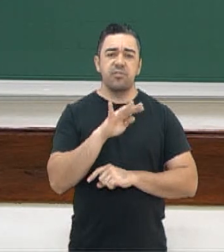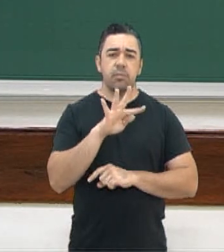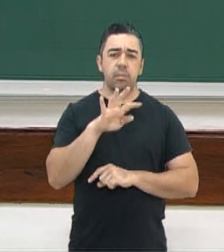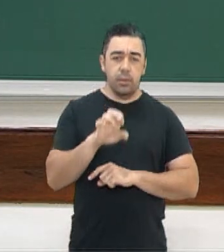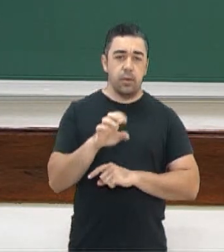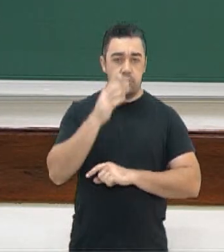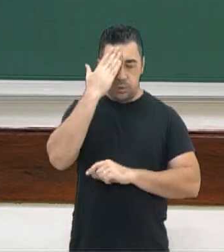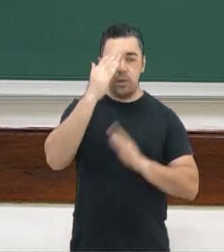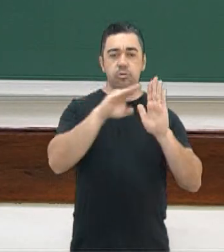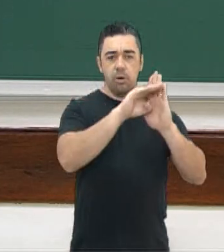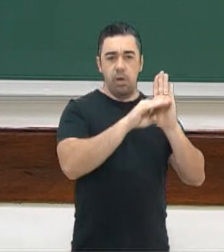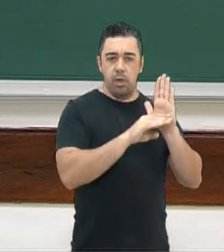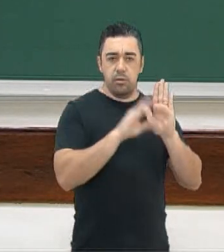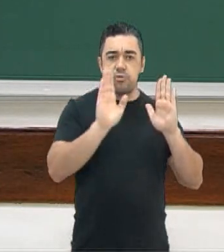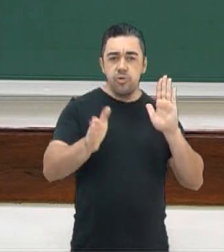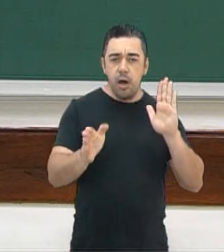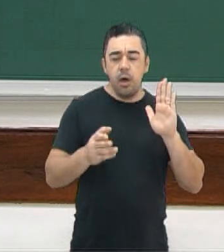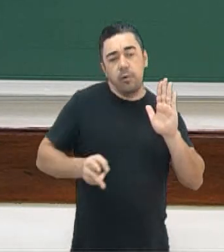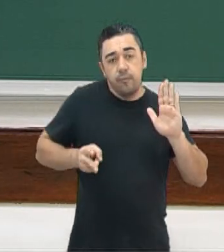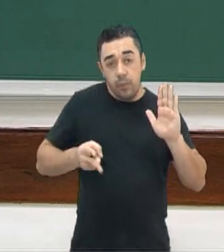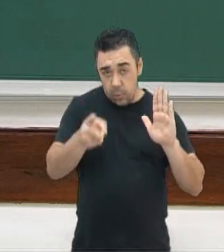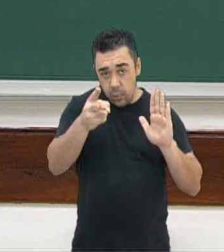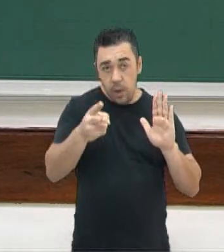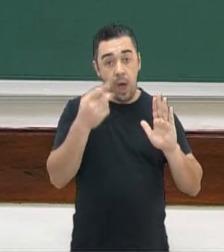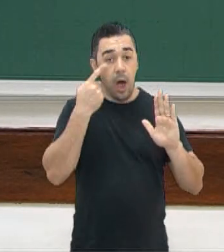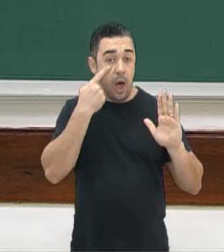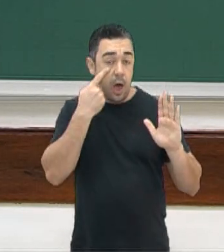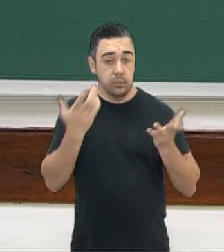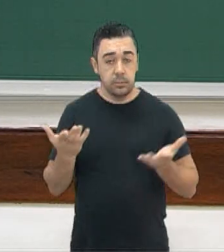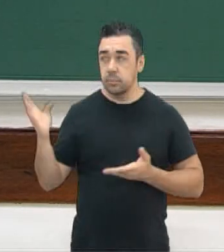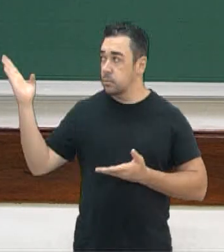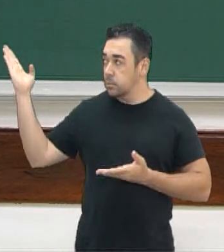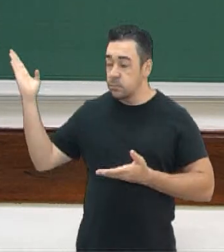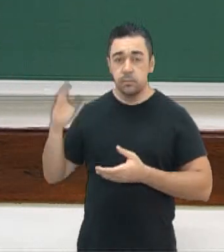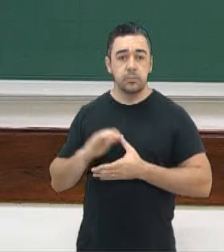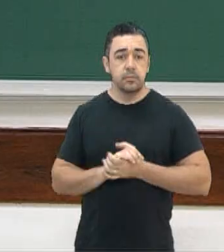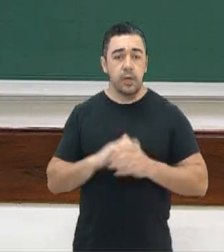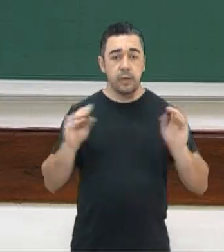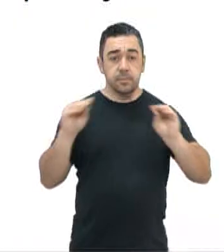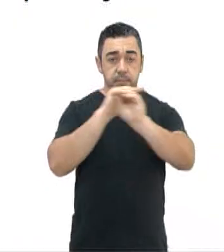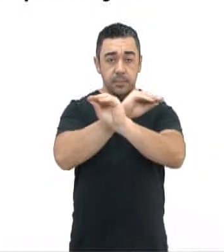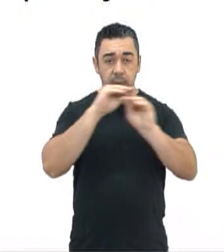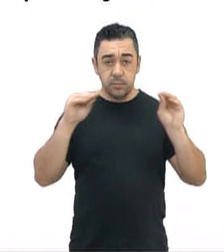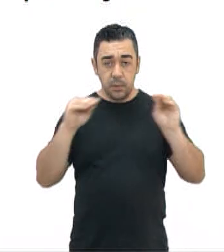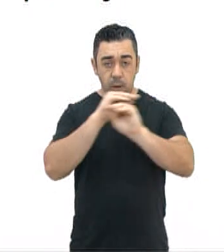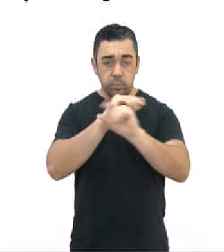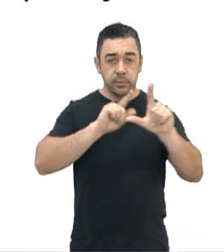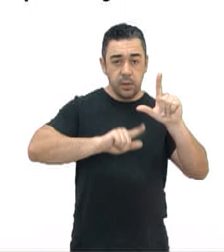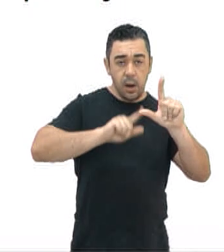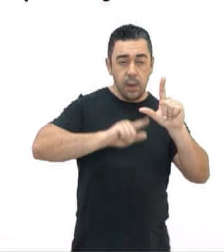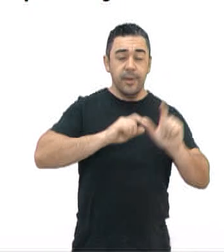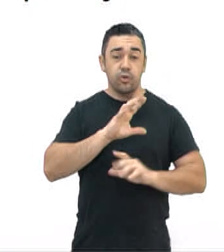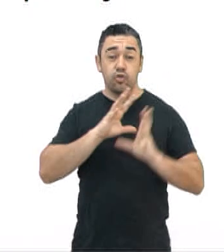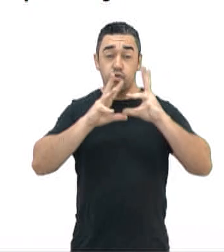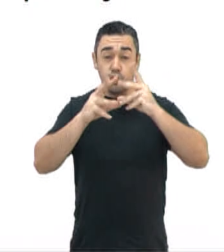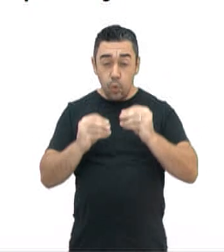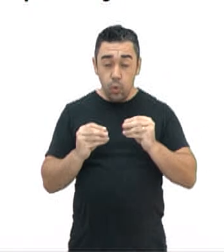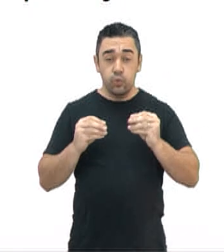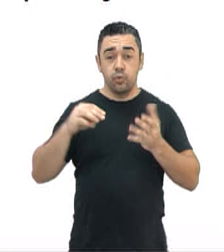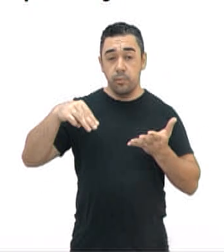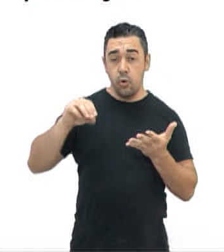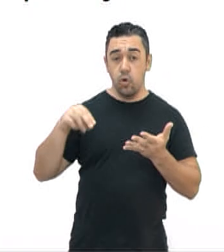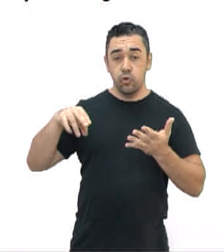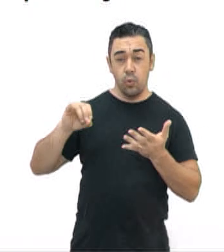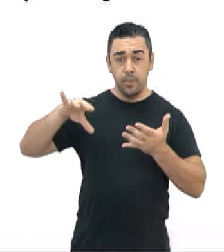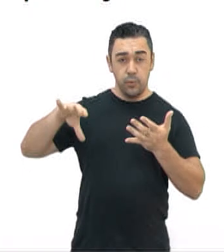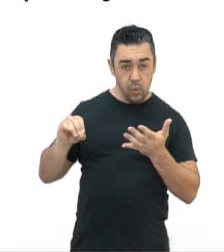sei algumas regras básicas para dar continuidade. Então, olha lá. Em uma expressão algébrica, se todos os monômios